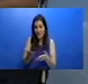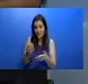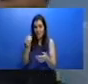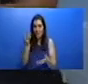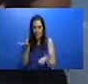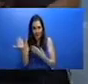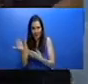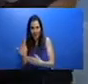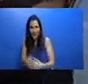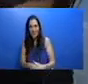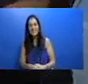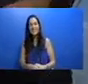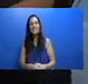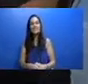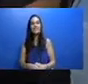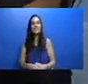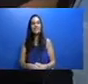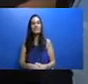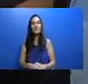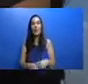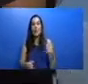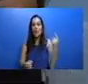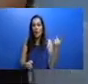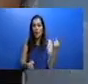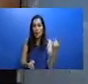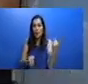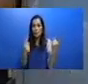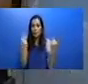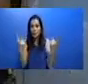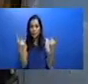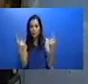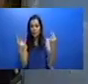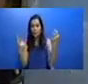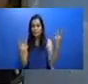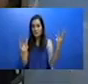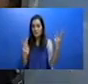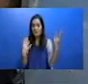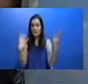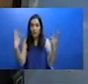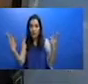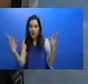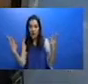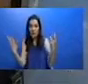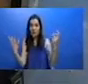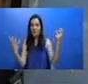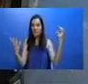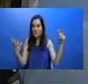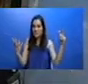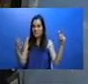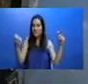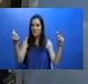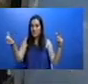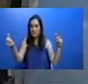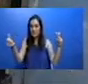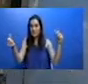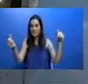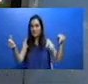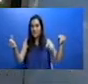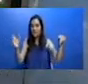Então, vamos lá? 1, 2, 3, 4, 5,